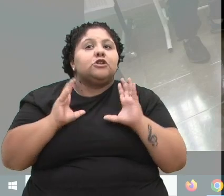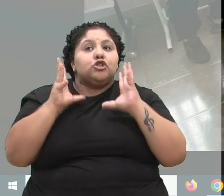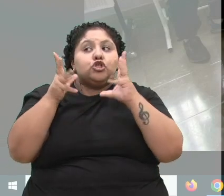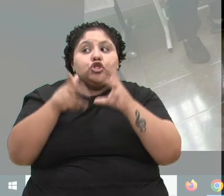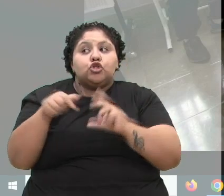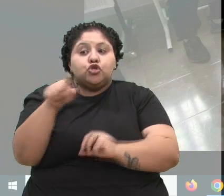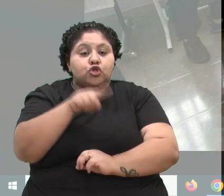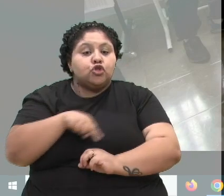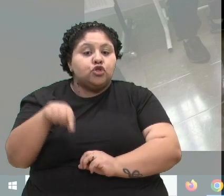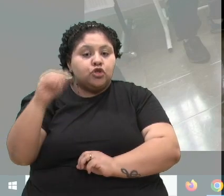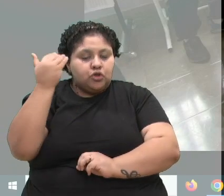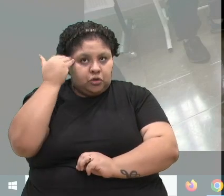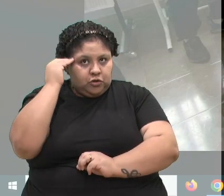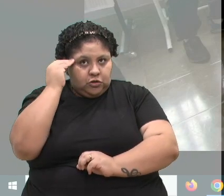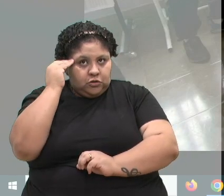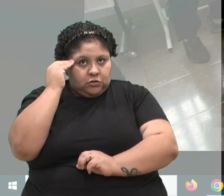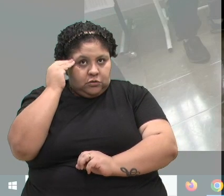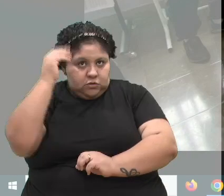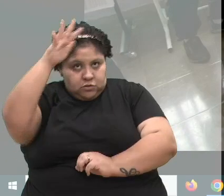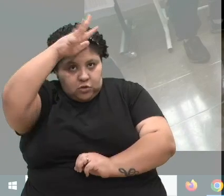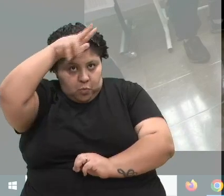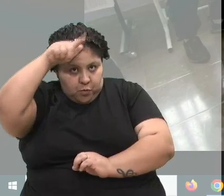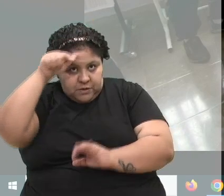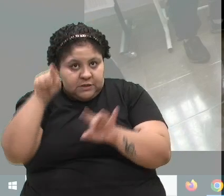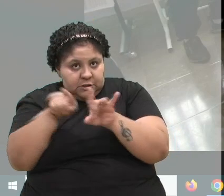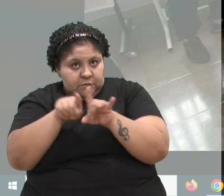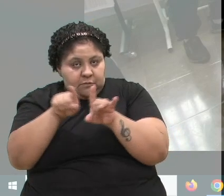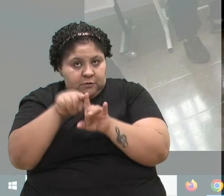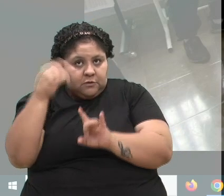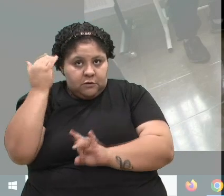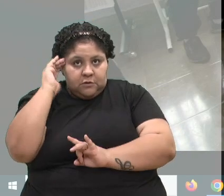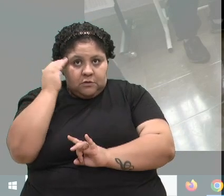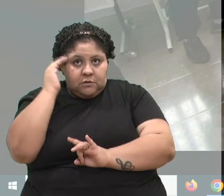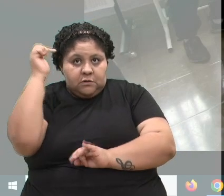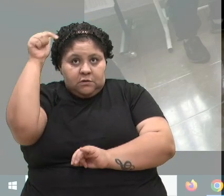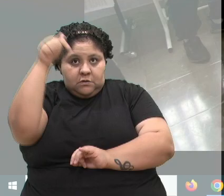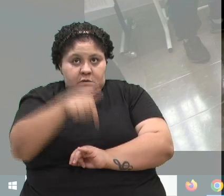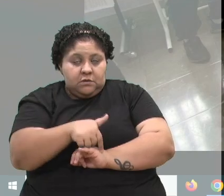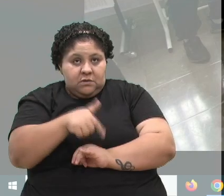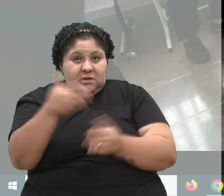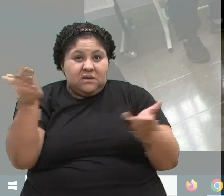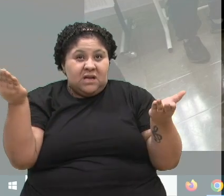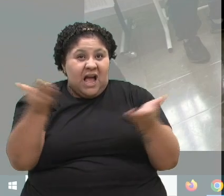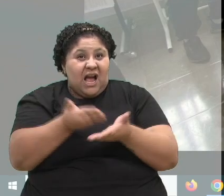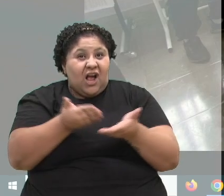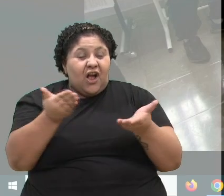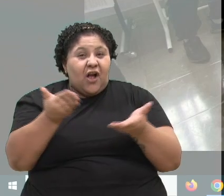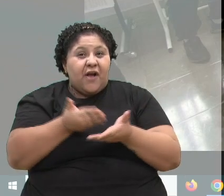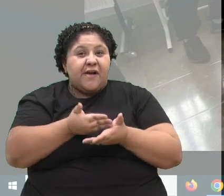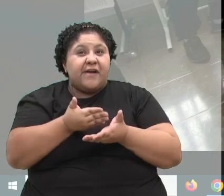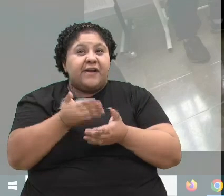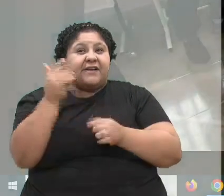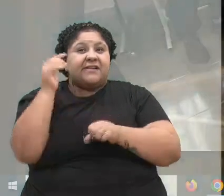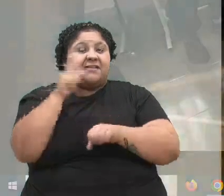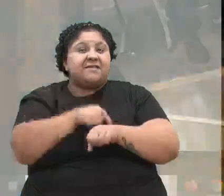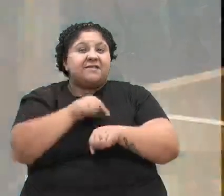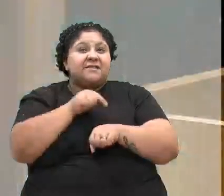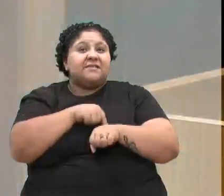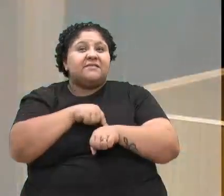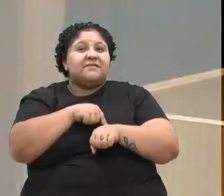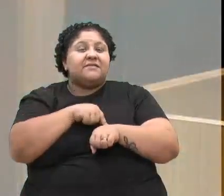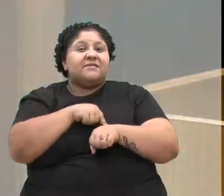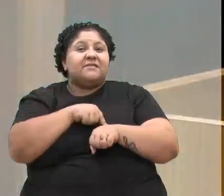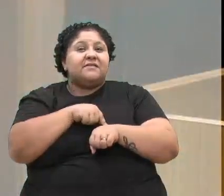nós sabemos, inclusive o município também sabe, que neste exato momento é o momento do